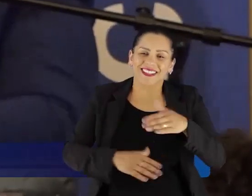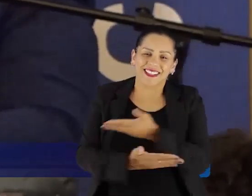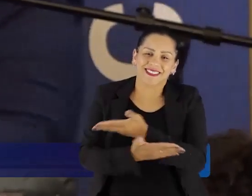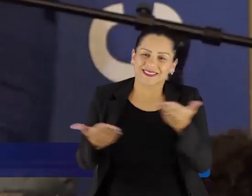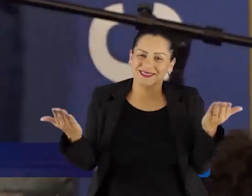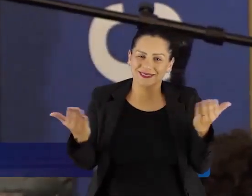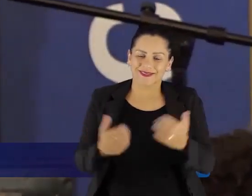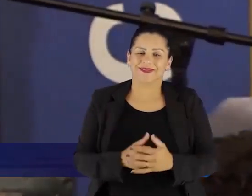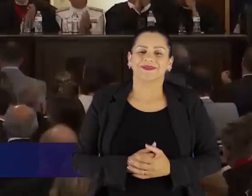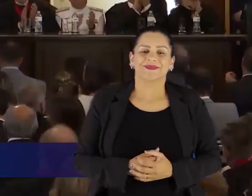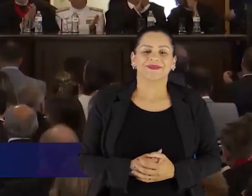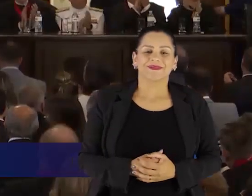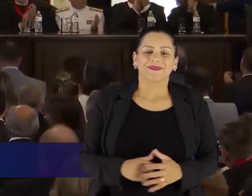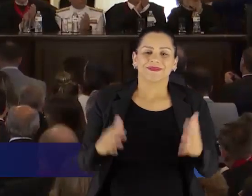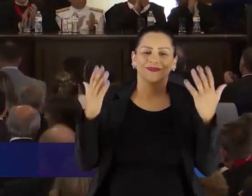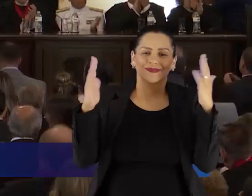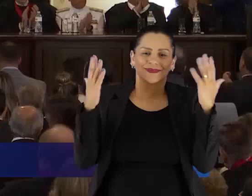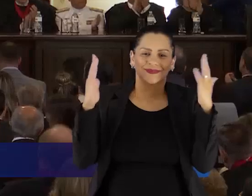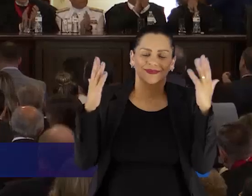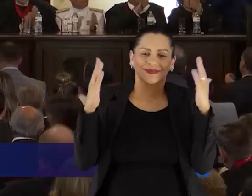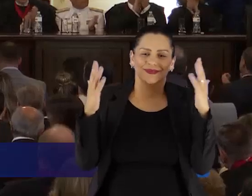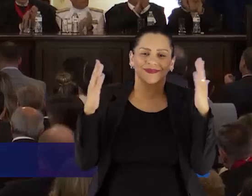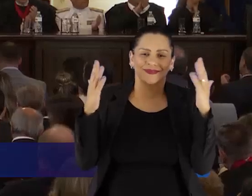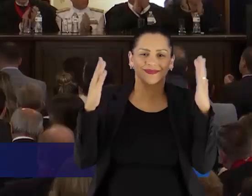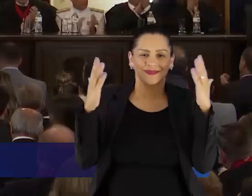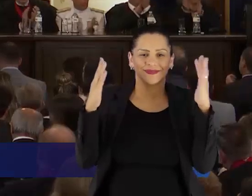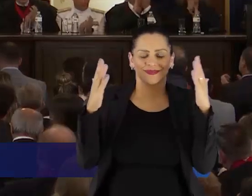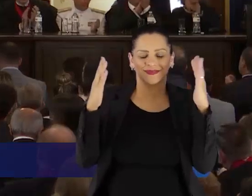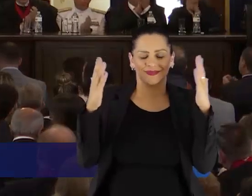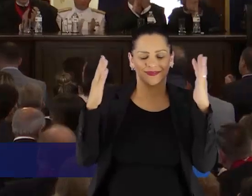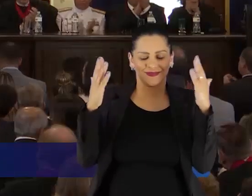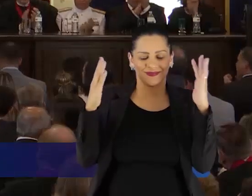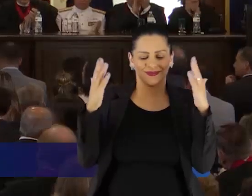a todos E aí